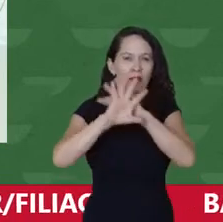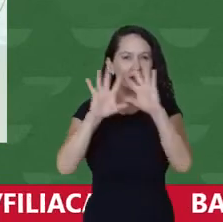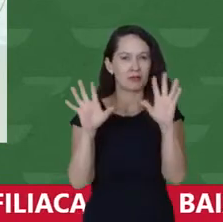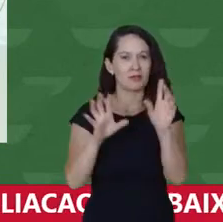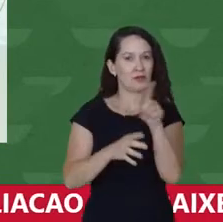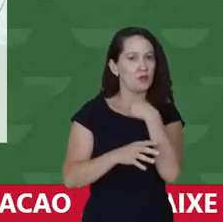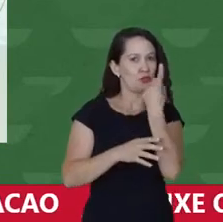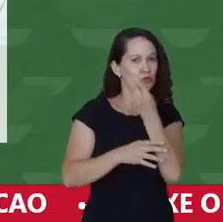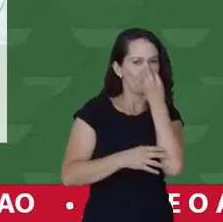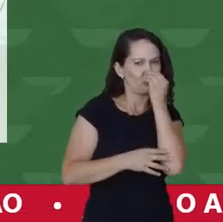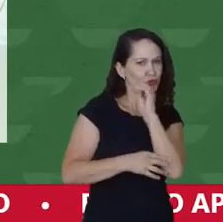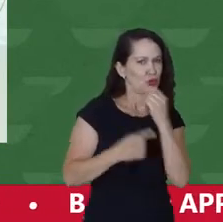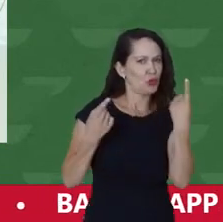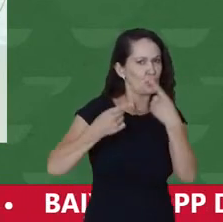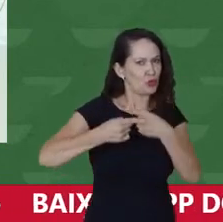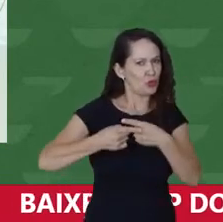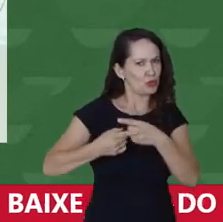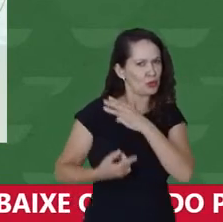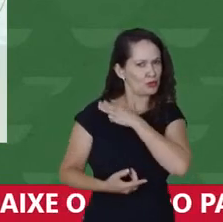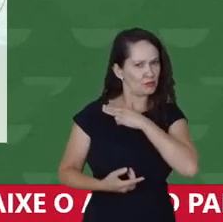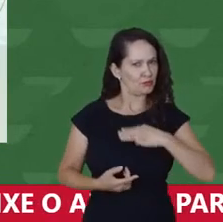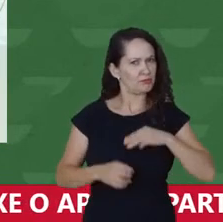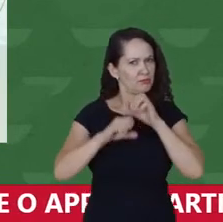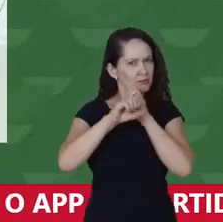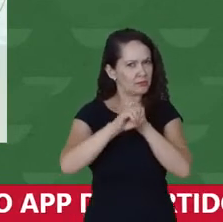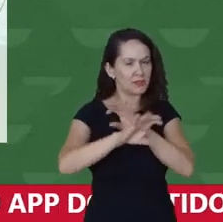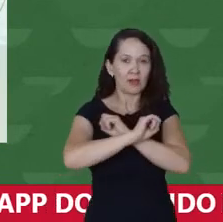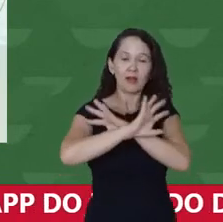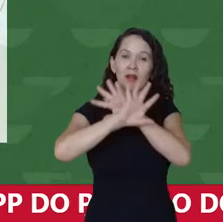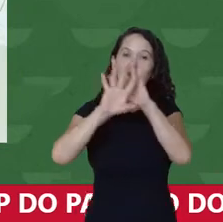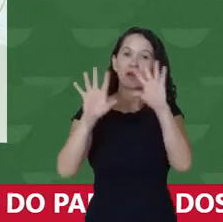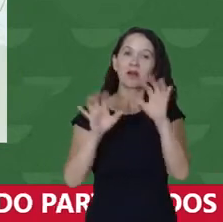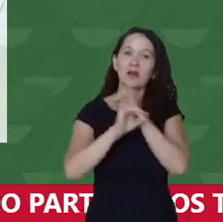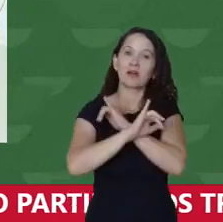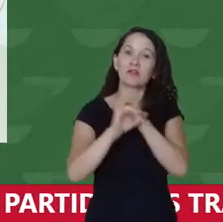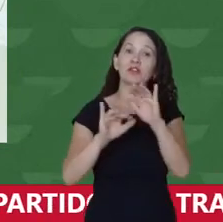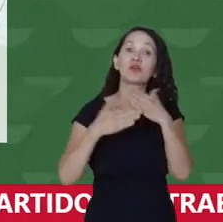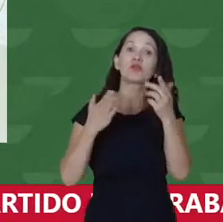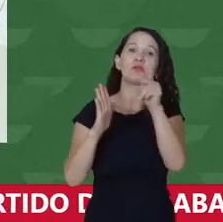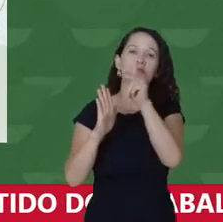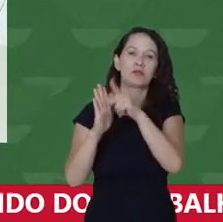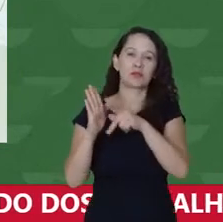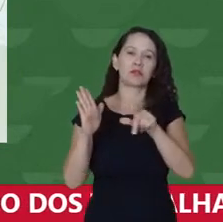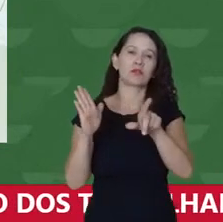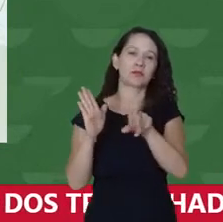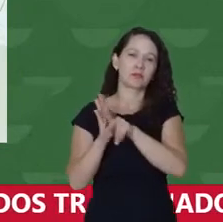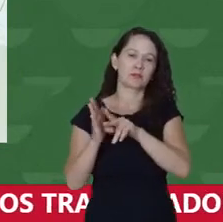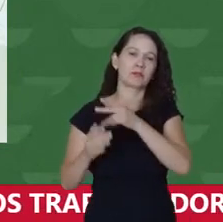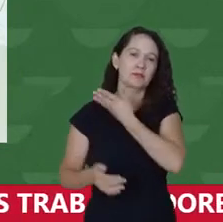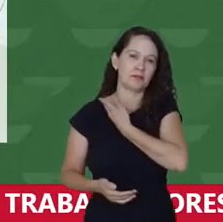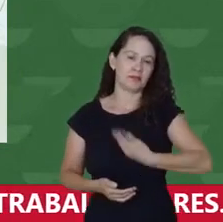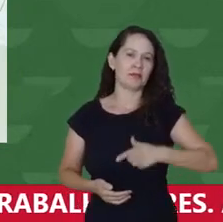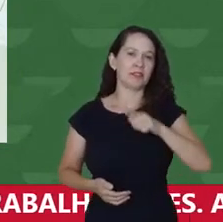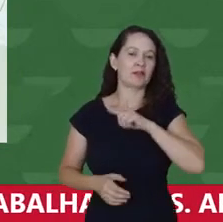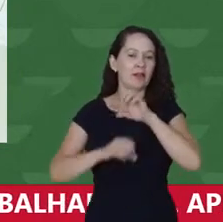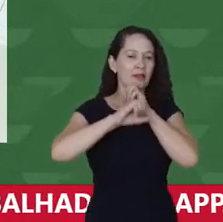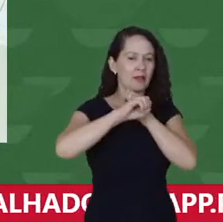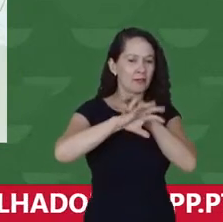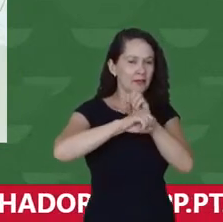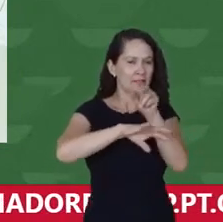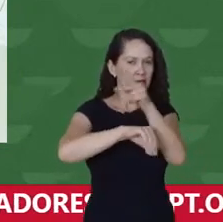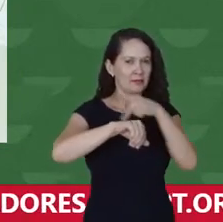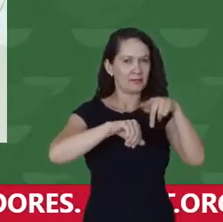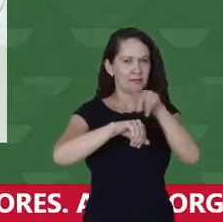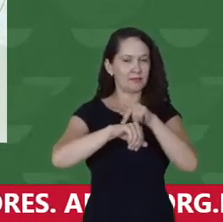o nosso repúdio ao ministro da Educação, que claramente diz qual é o projeto que esse governo tem para a educação do